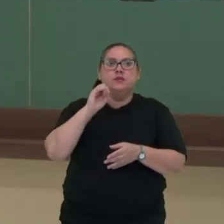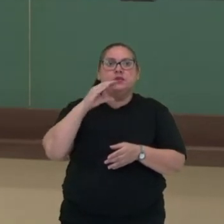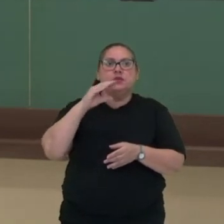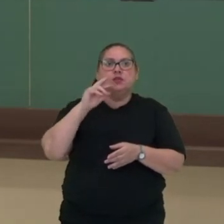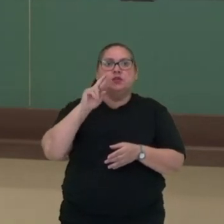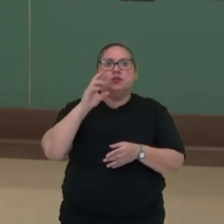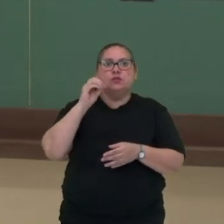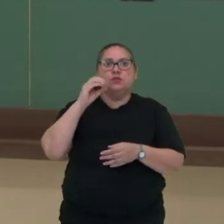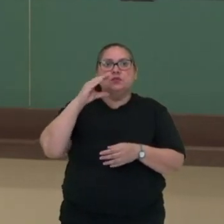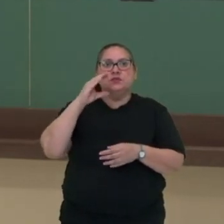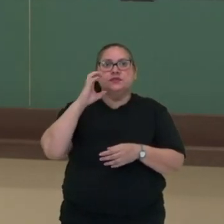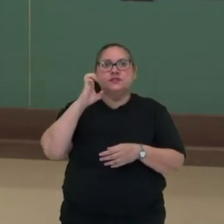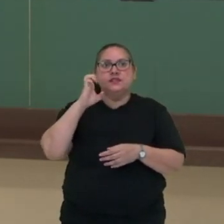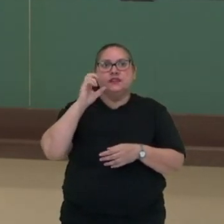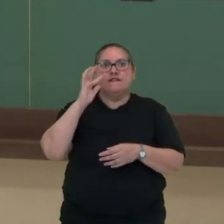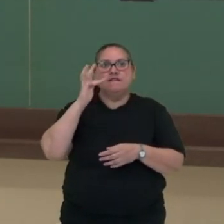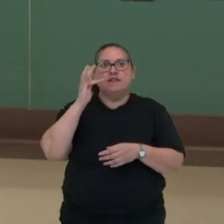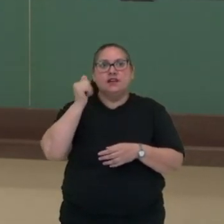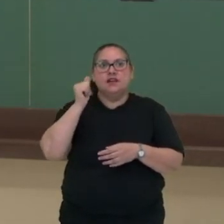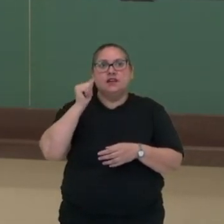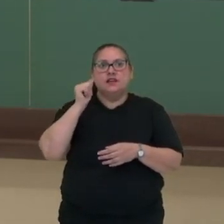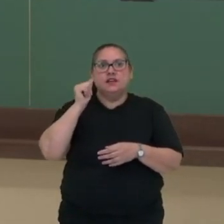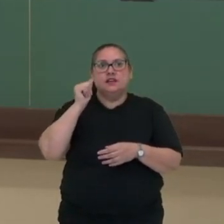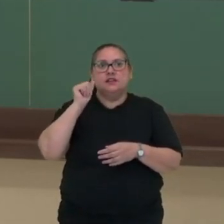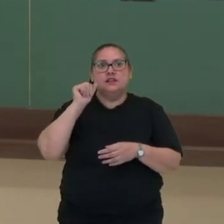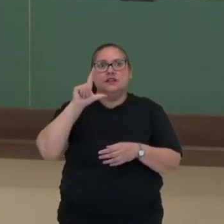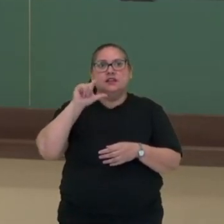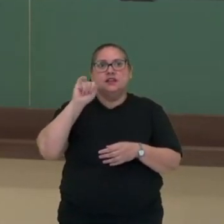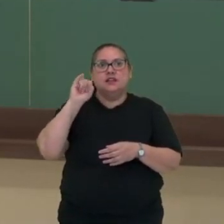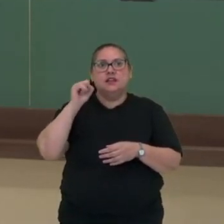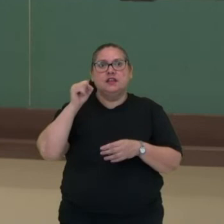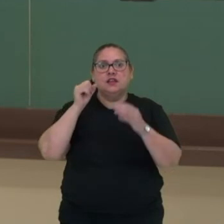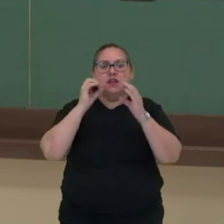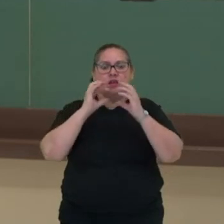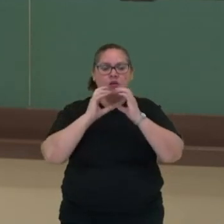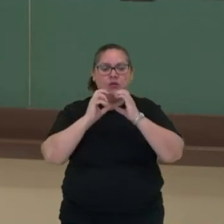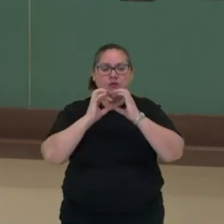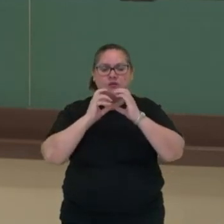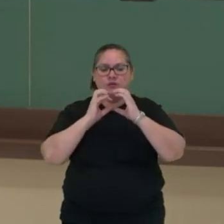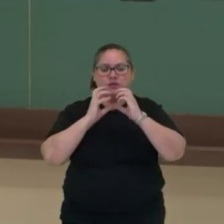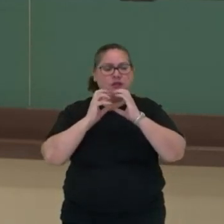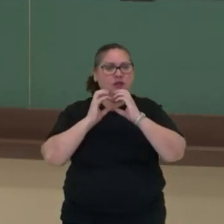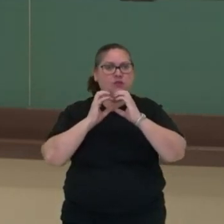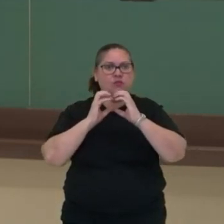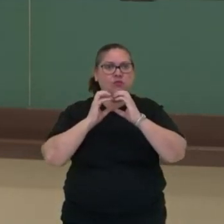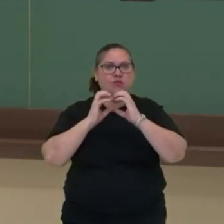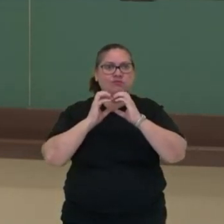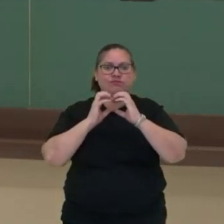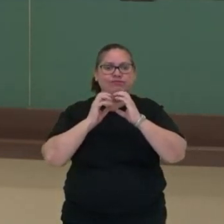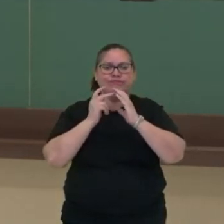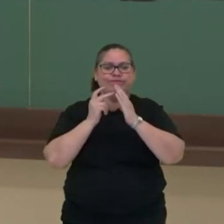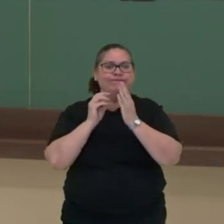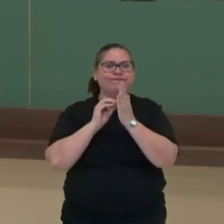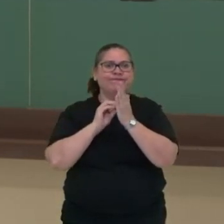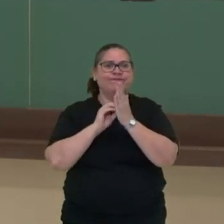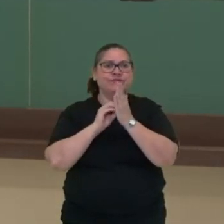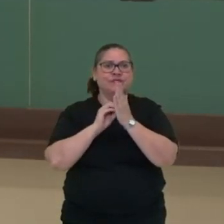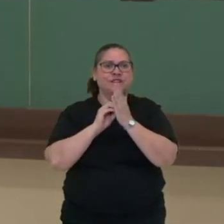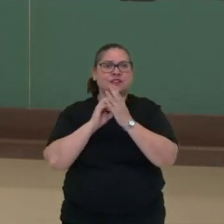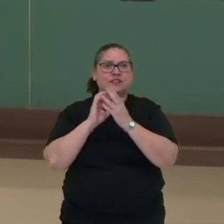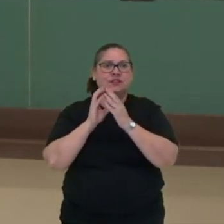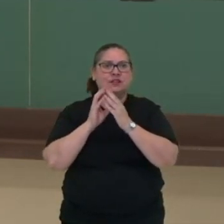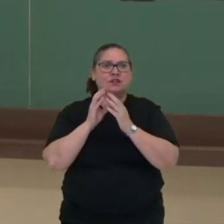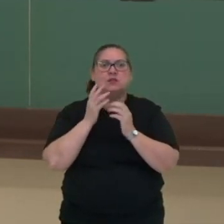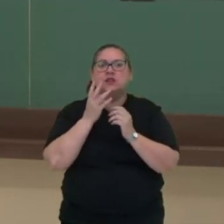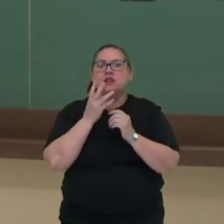ou seja, o cérebro da criança não se desenvolve corretamente. Então, aqui seria a imagem